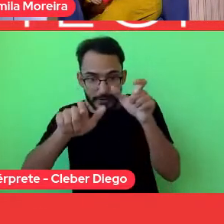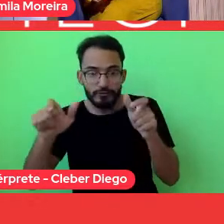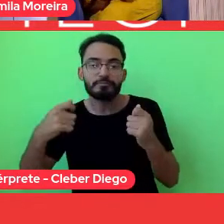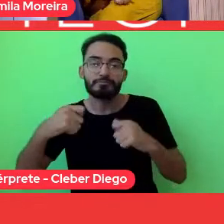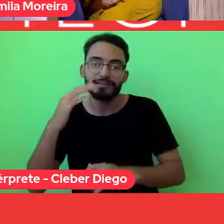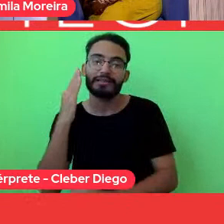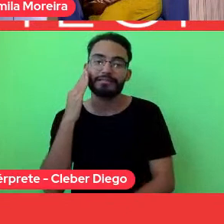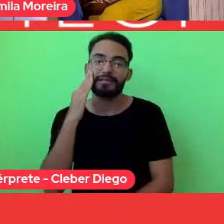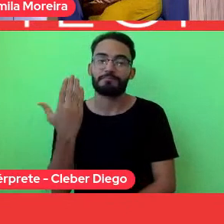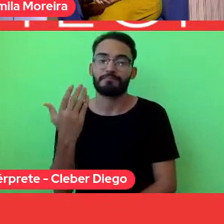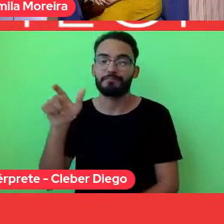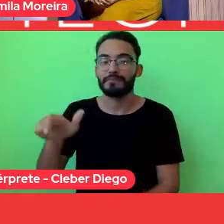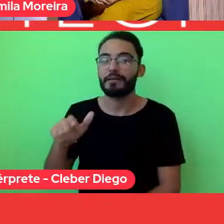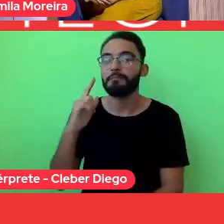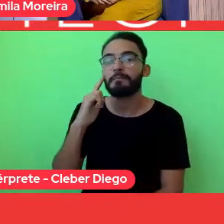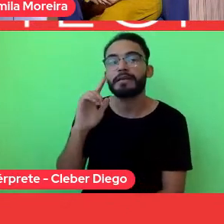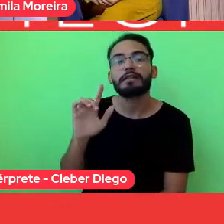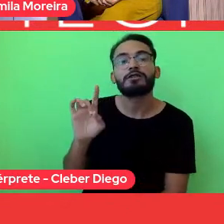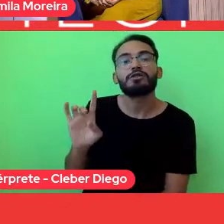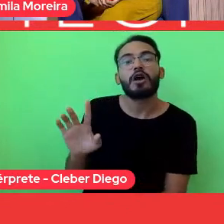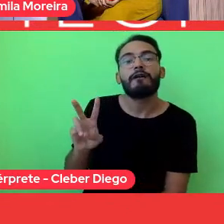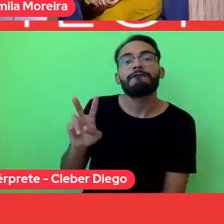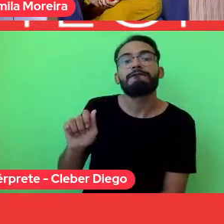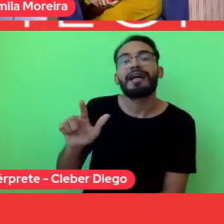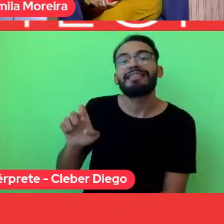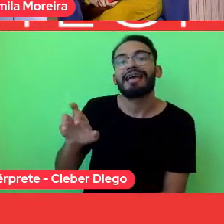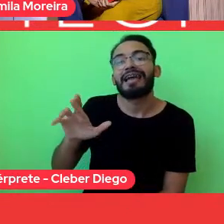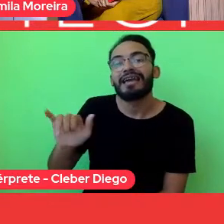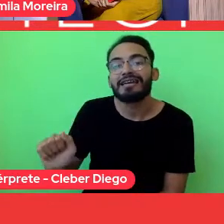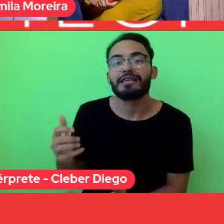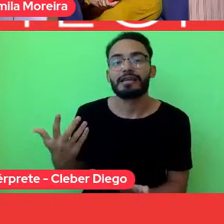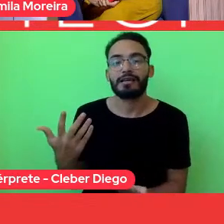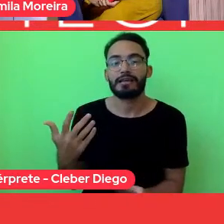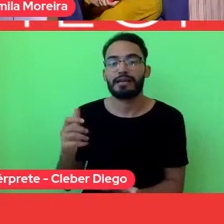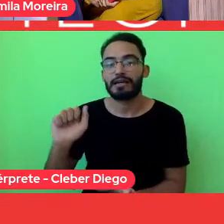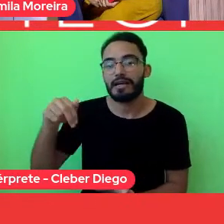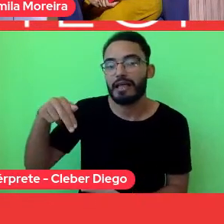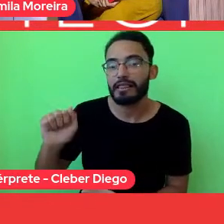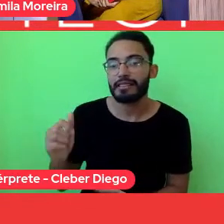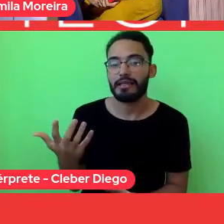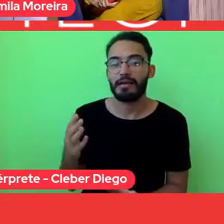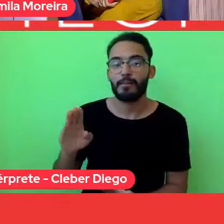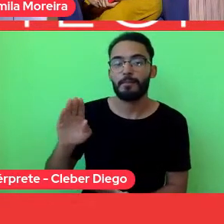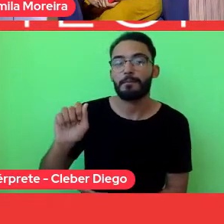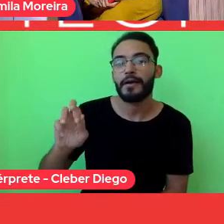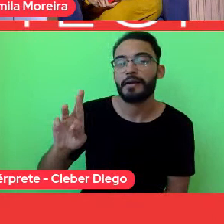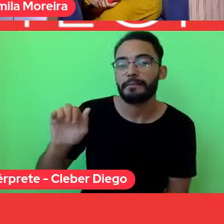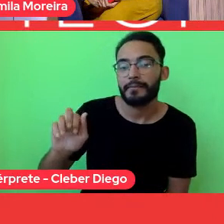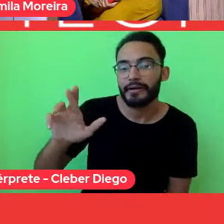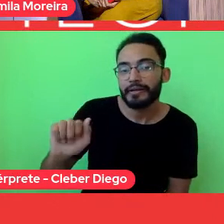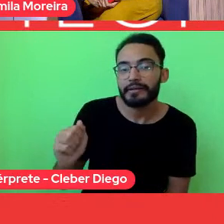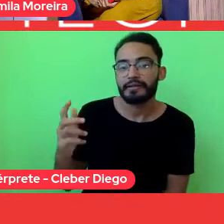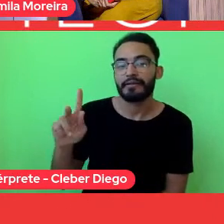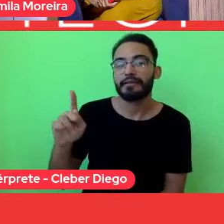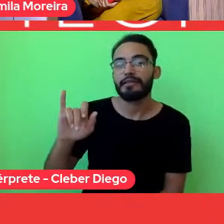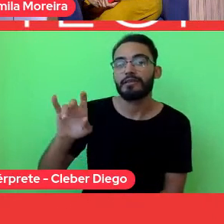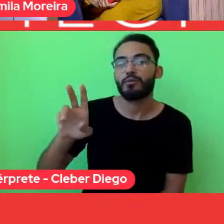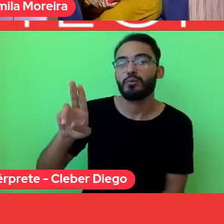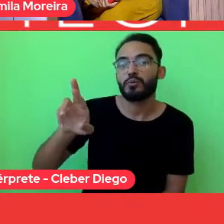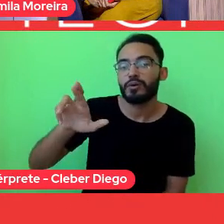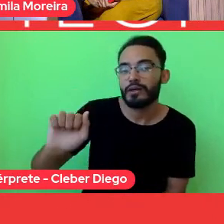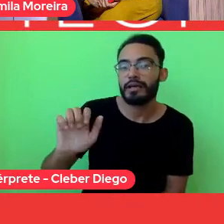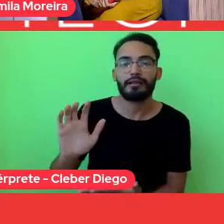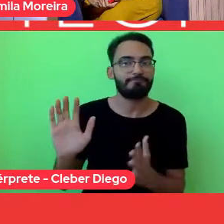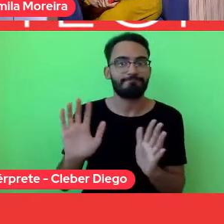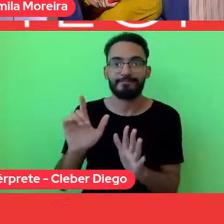porque não é a Valéria, não é a Aninha, não é a Bárbara, não é a Riura. Igual a gente, tem muita